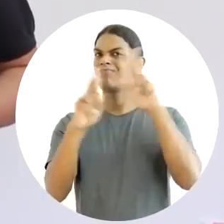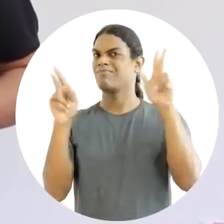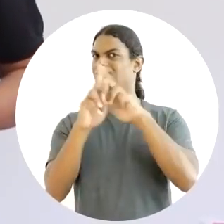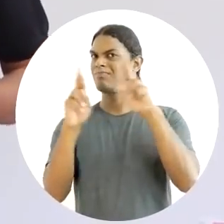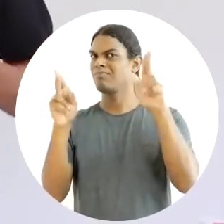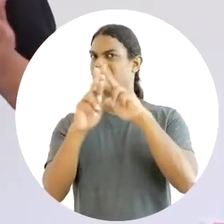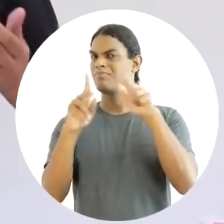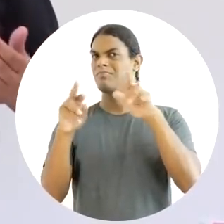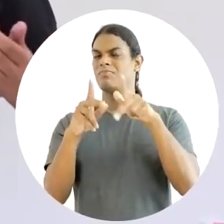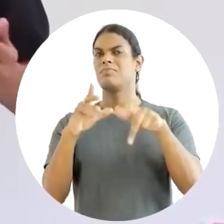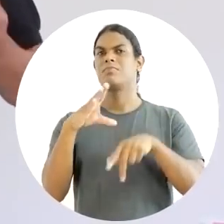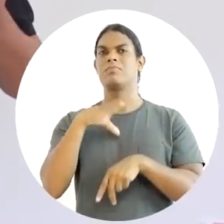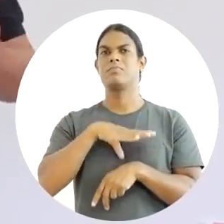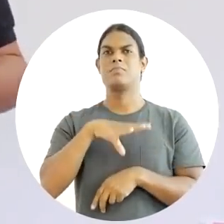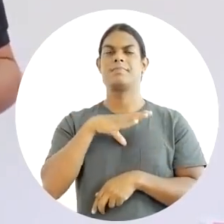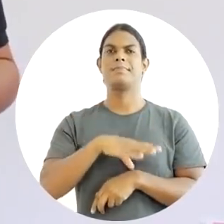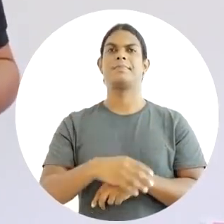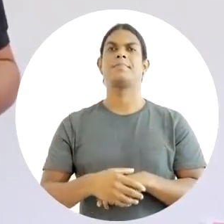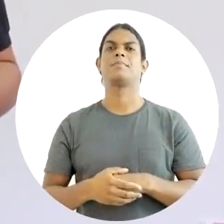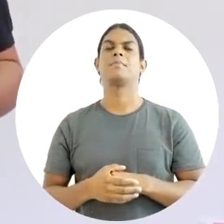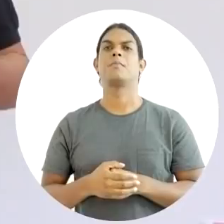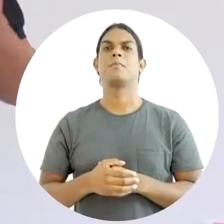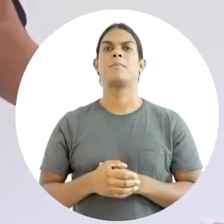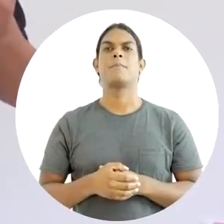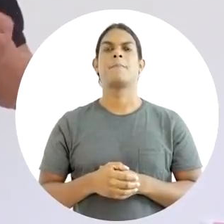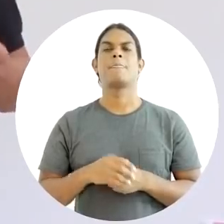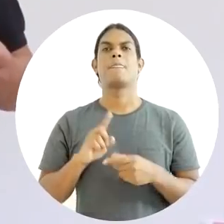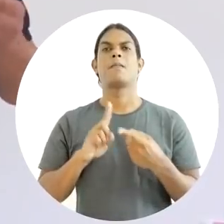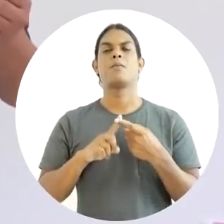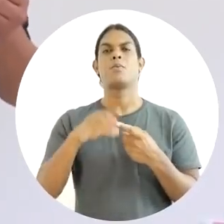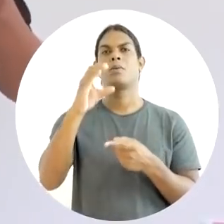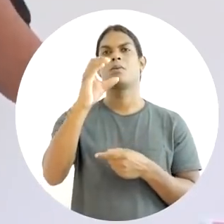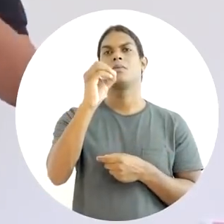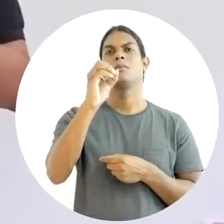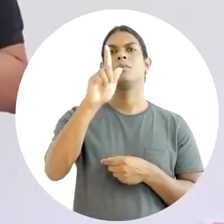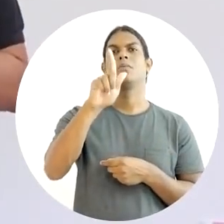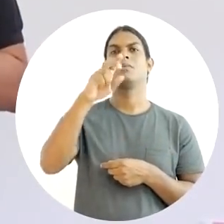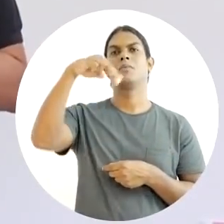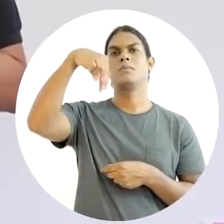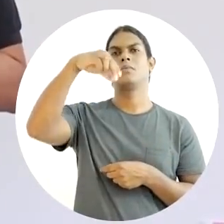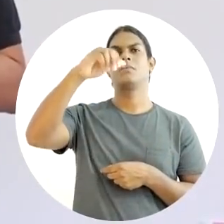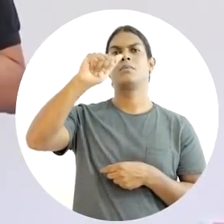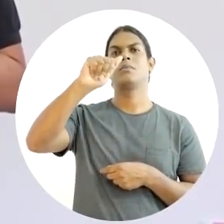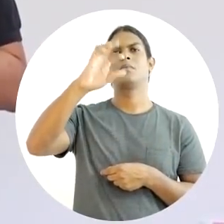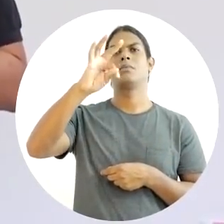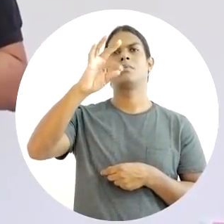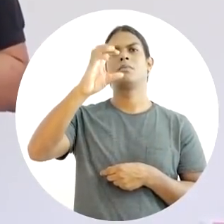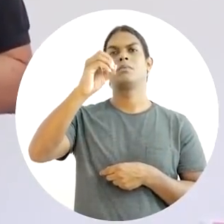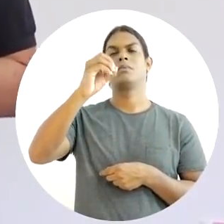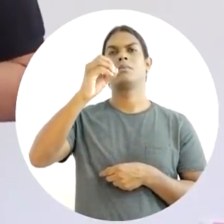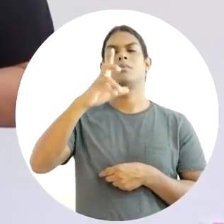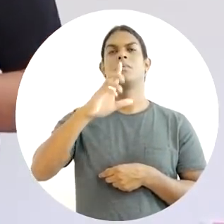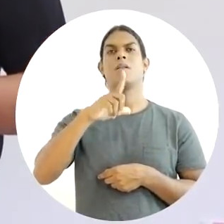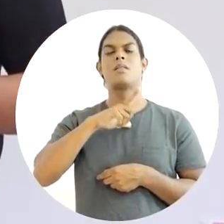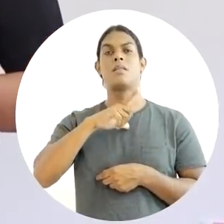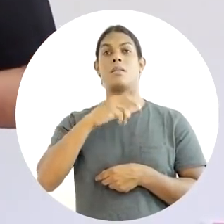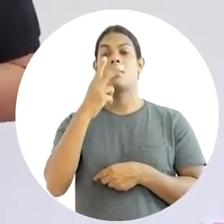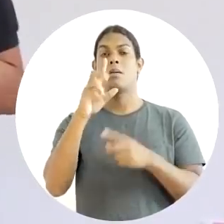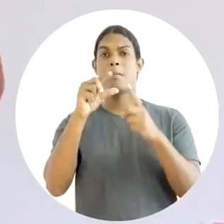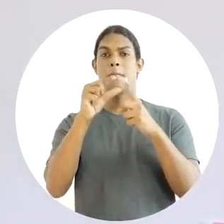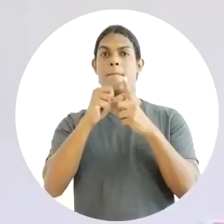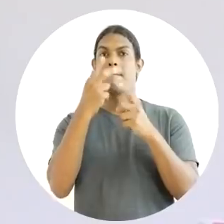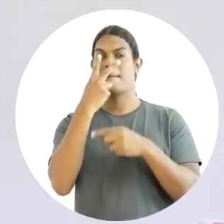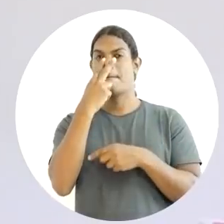português, né? E existe o cognato, que é aquela palavra que parece com português e realmente é com